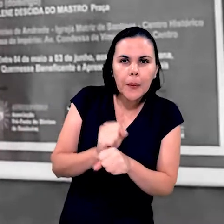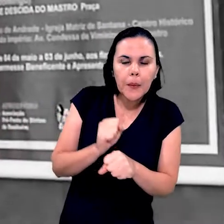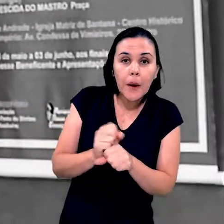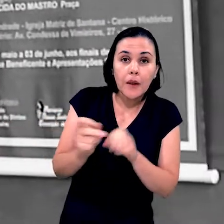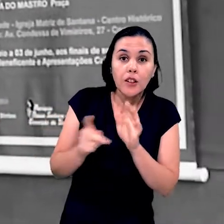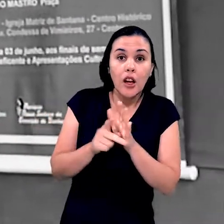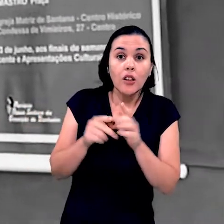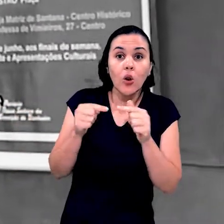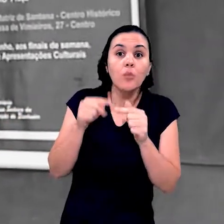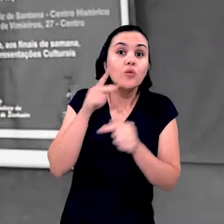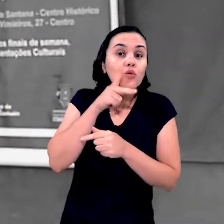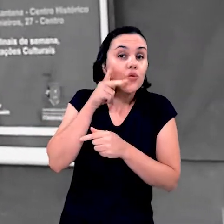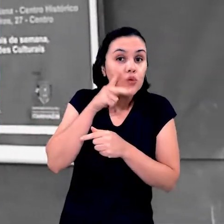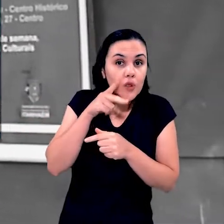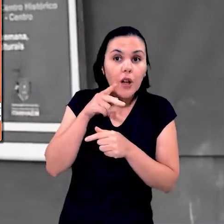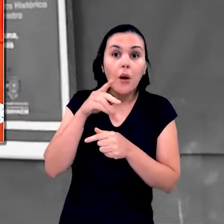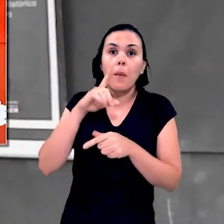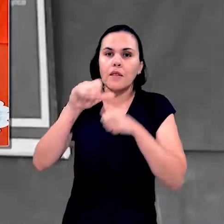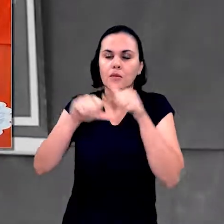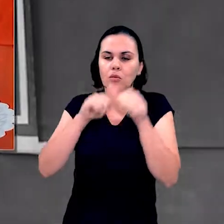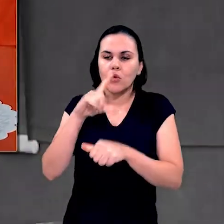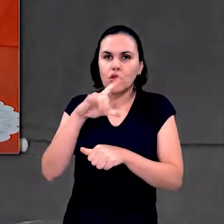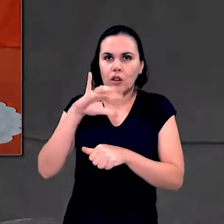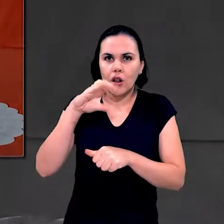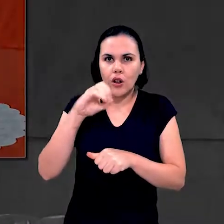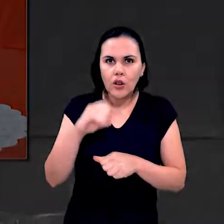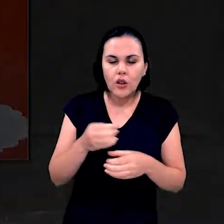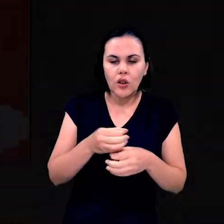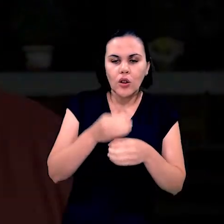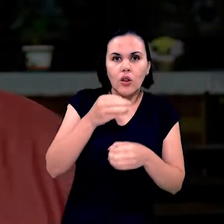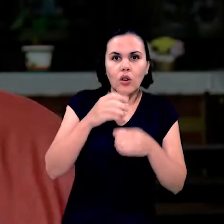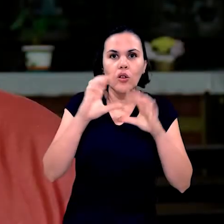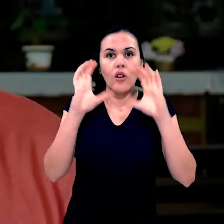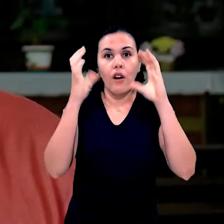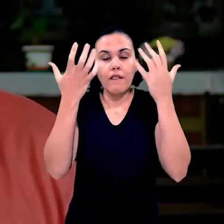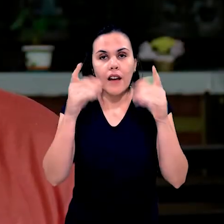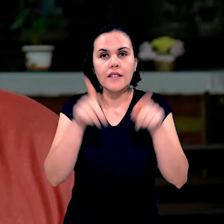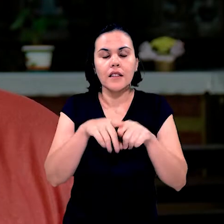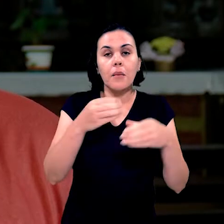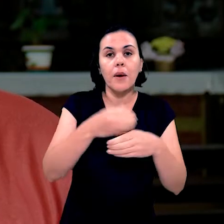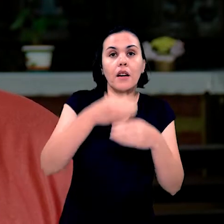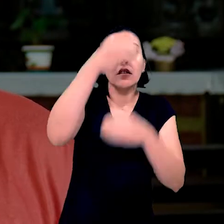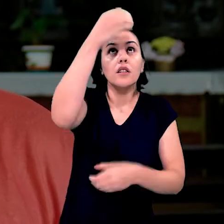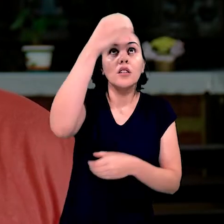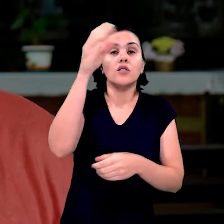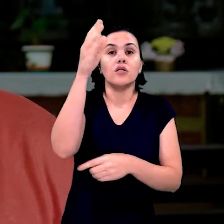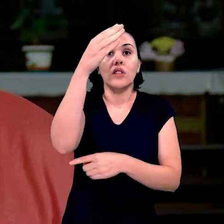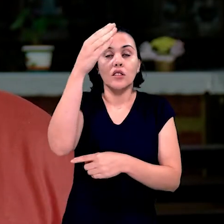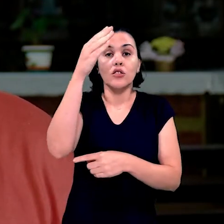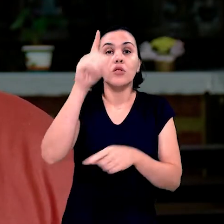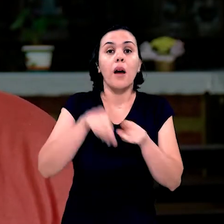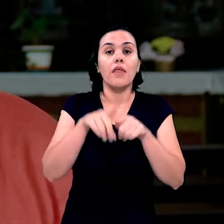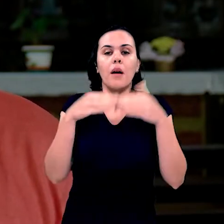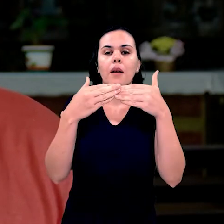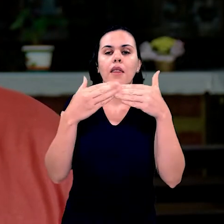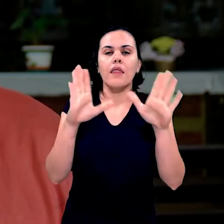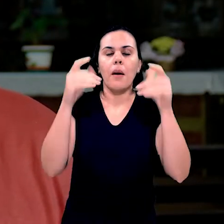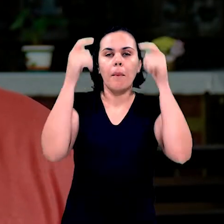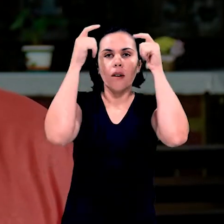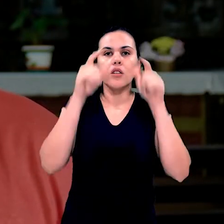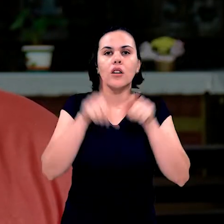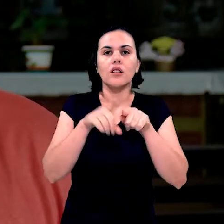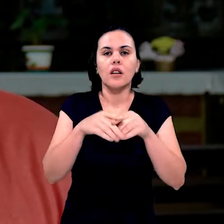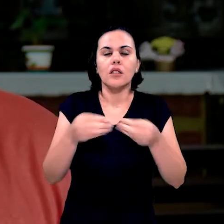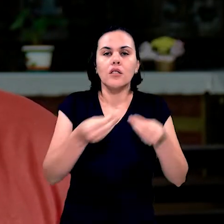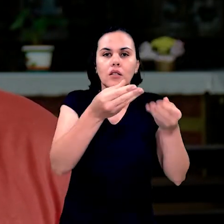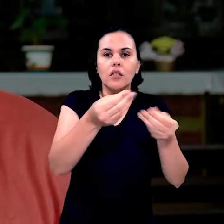e ele é servido nos principais momentos da festa, como nos coquetéis da erguida do mastro e também da abertura do império, além